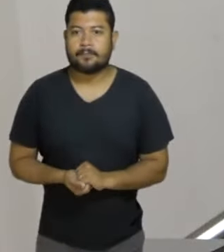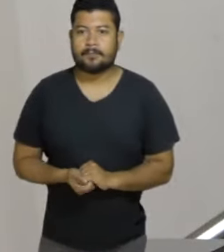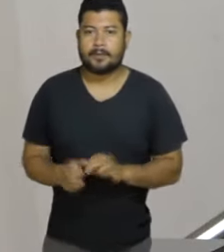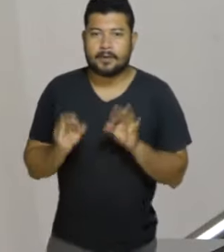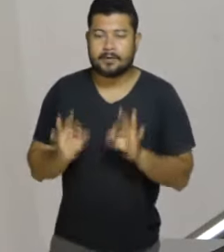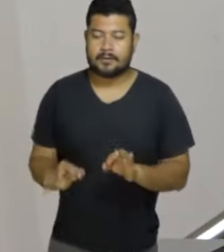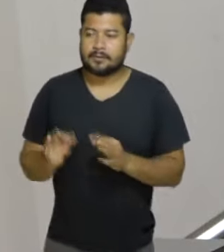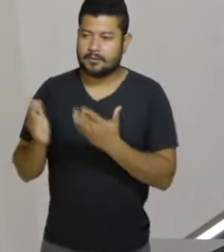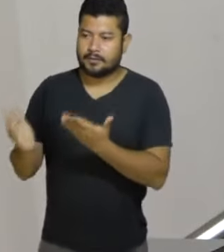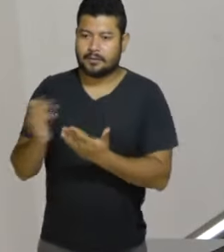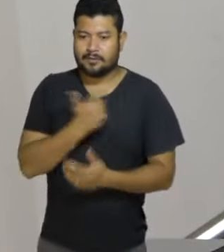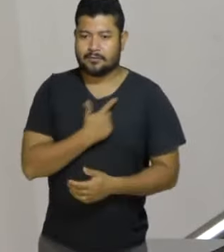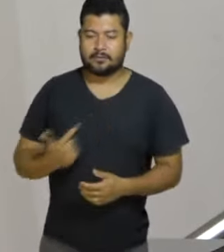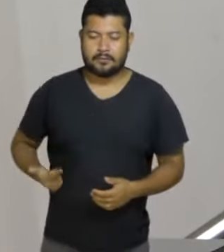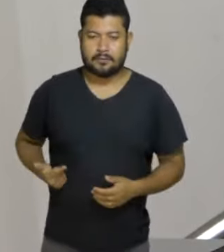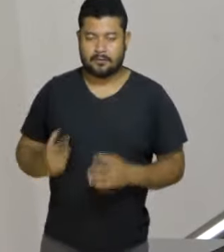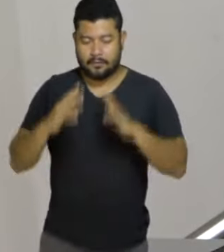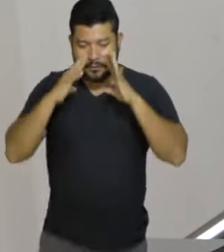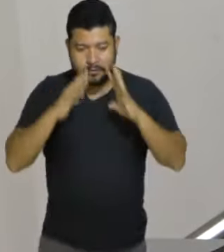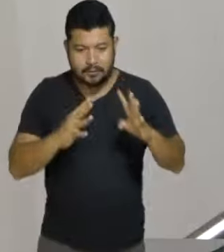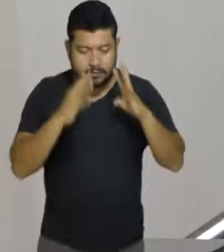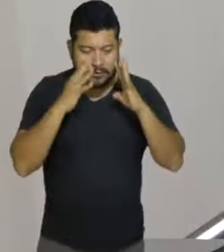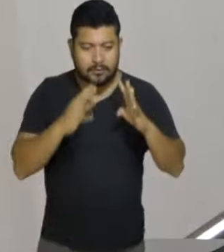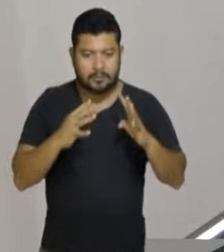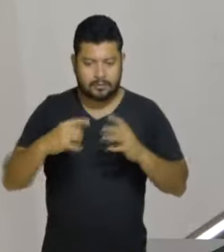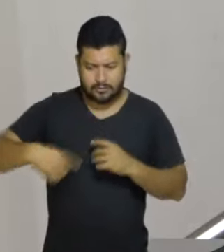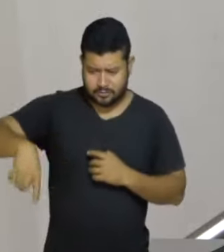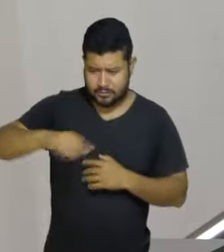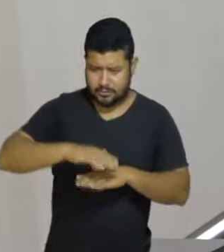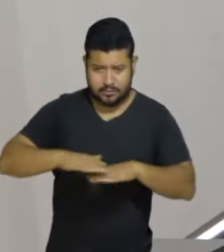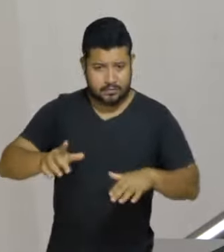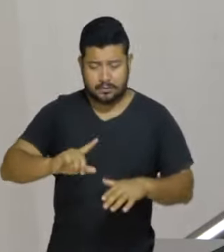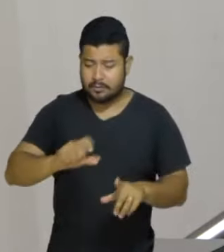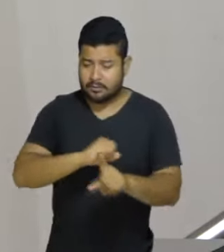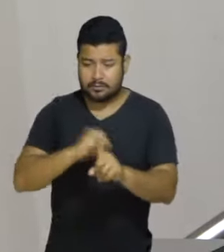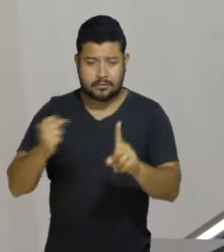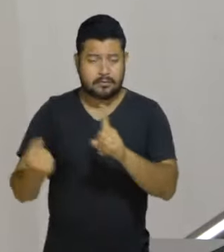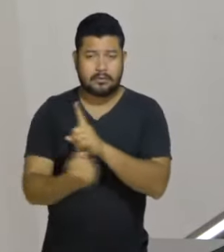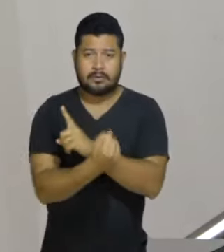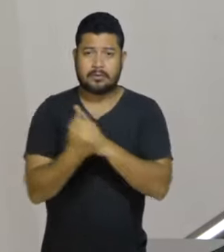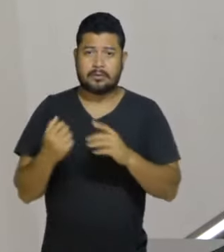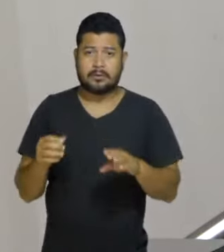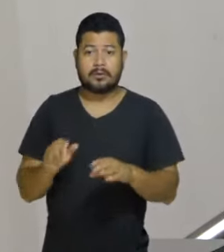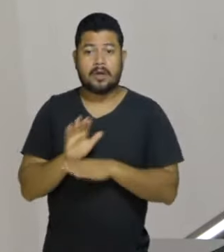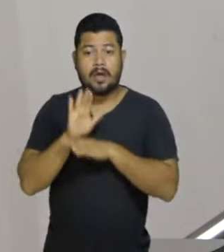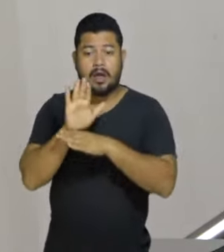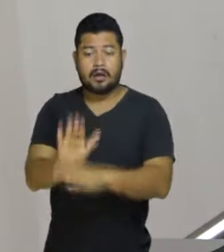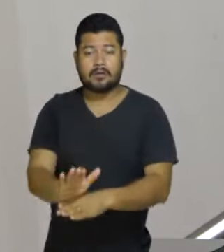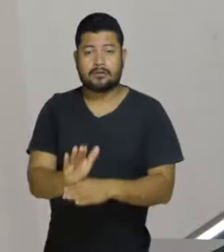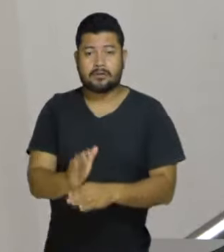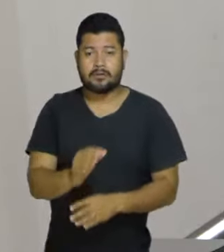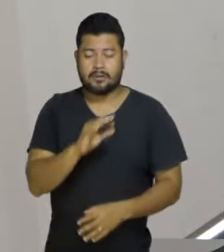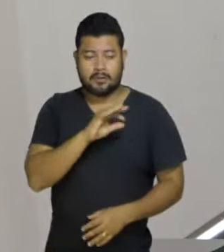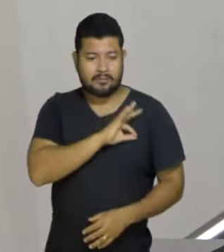ouvir, ouvir a sociedade, ouvir o clamor também da Polícia Militar, da APRASC, para que a gente possa chamar aí